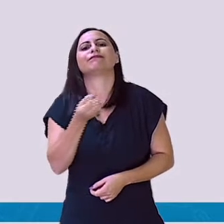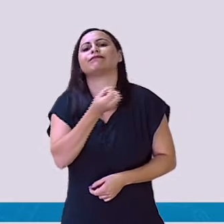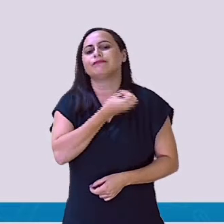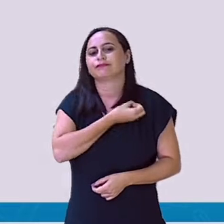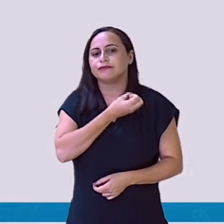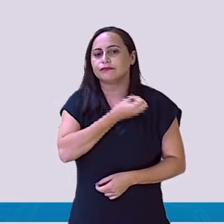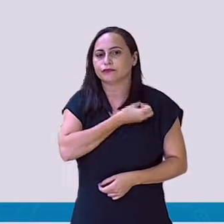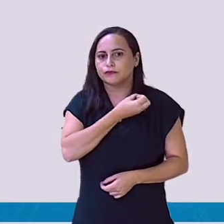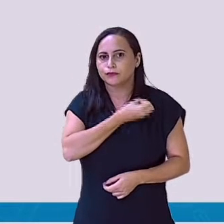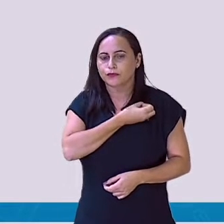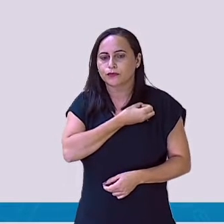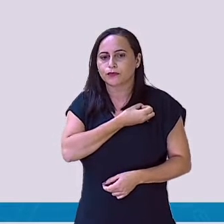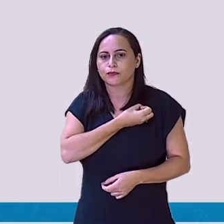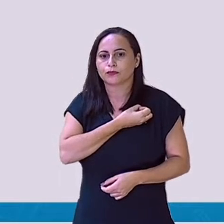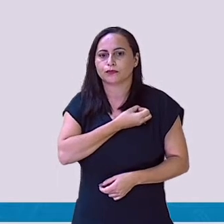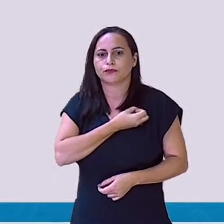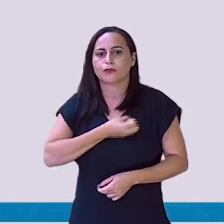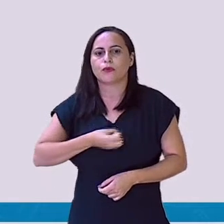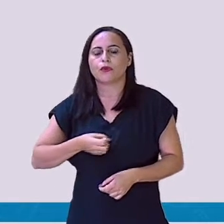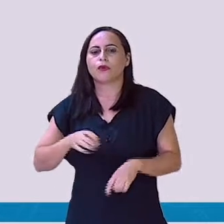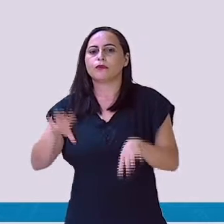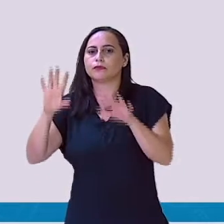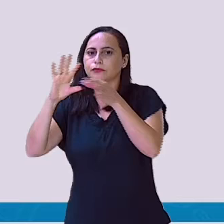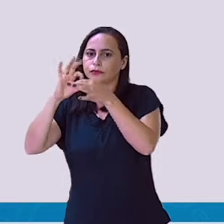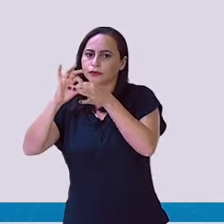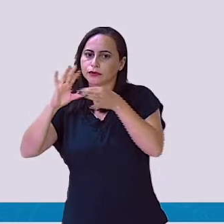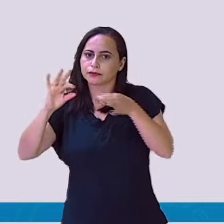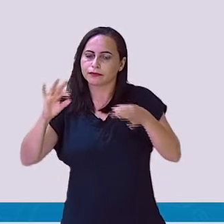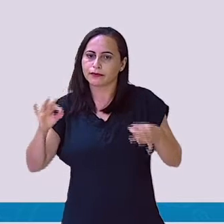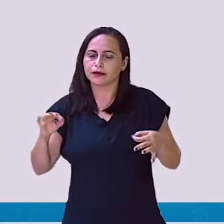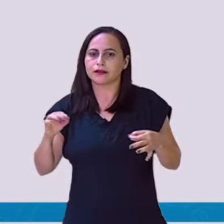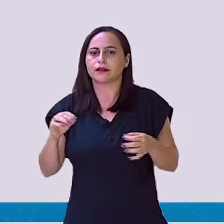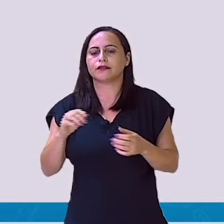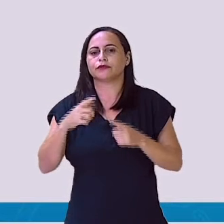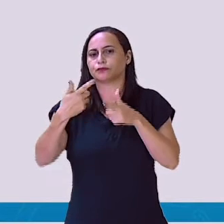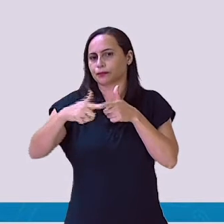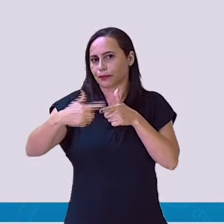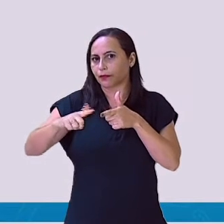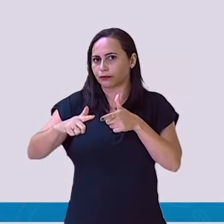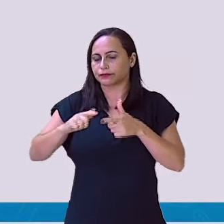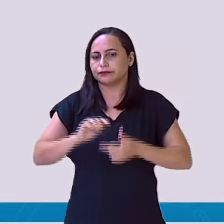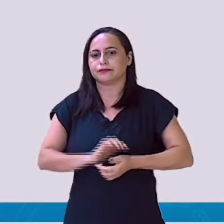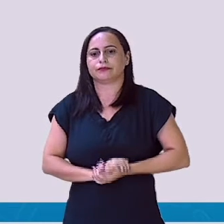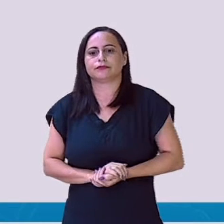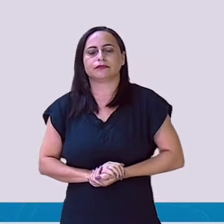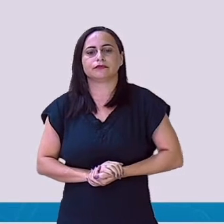enumeração de questões envolvendo a liberdade.